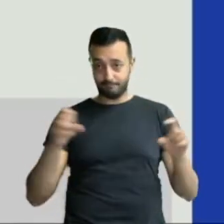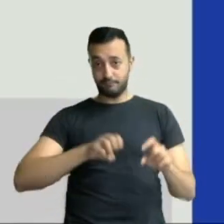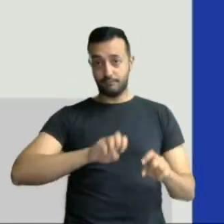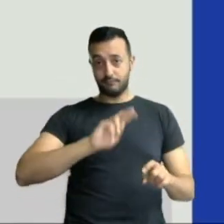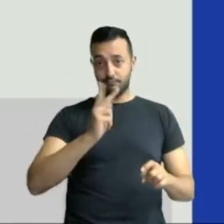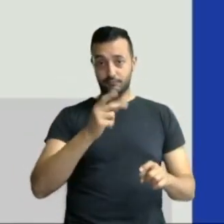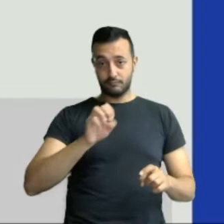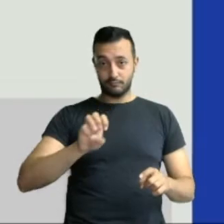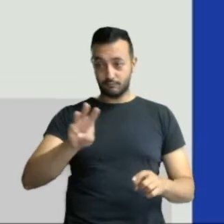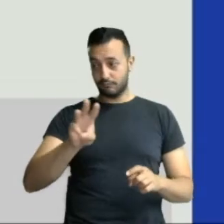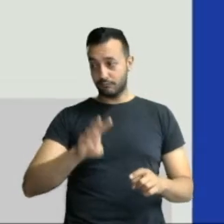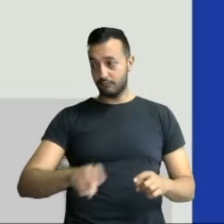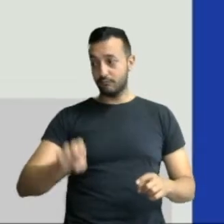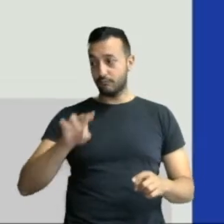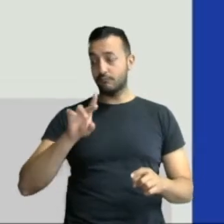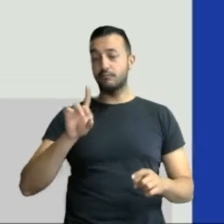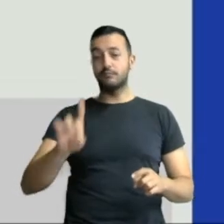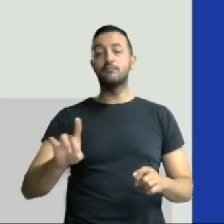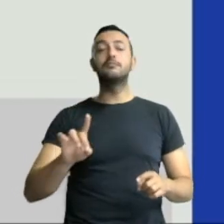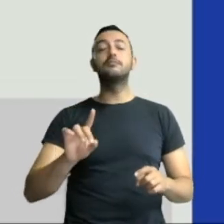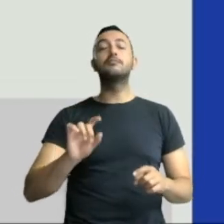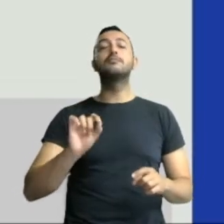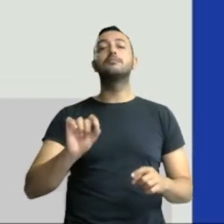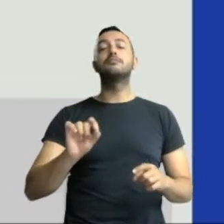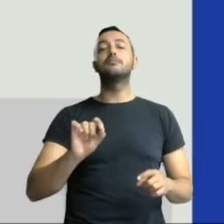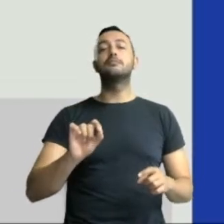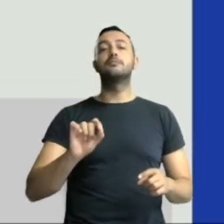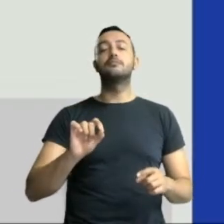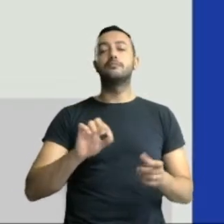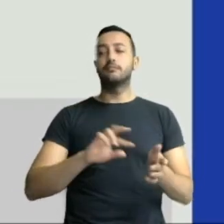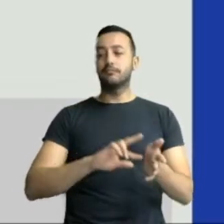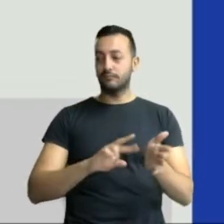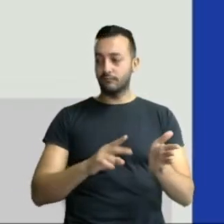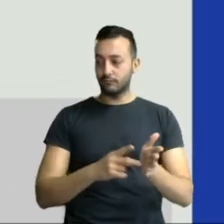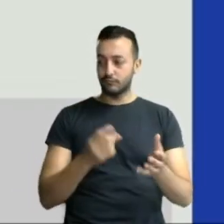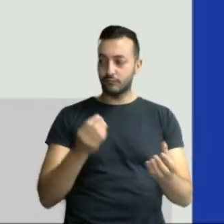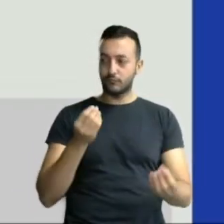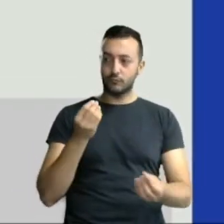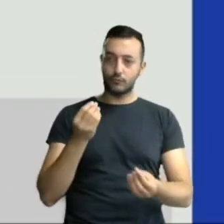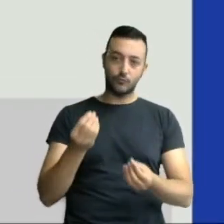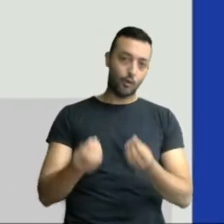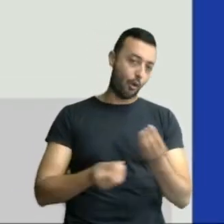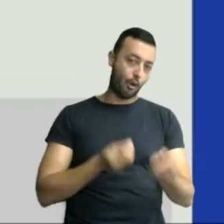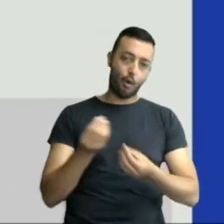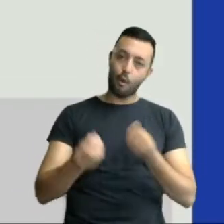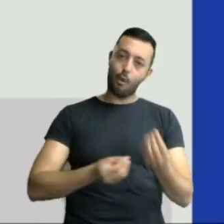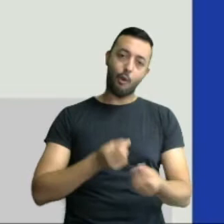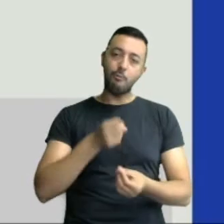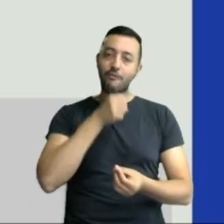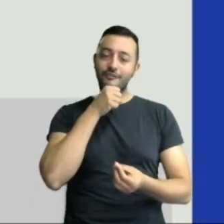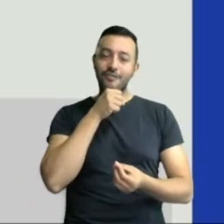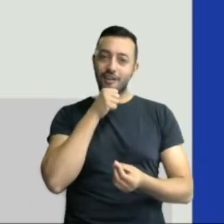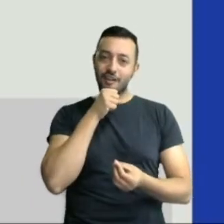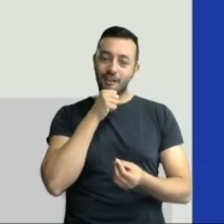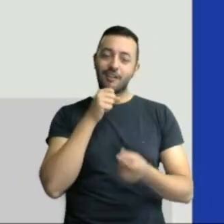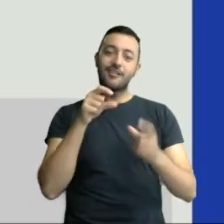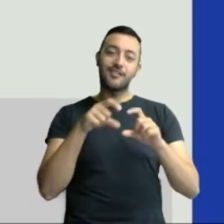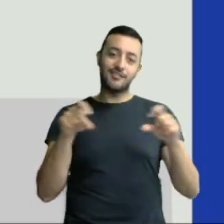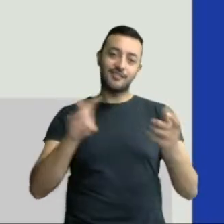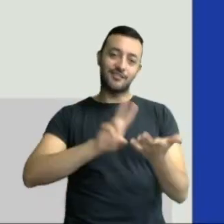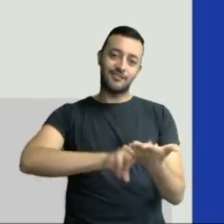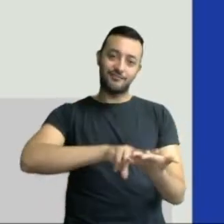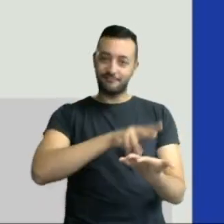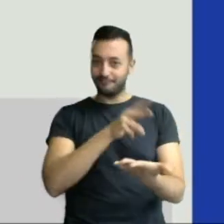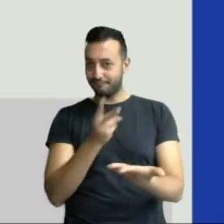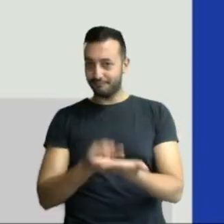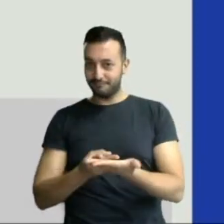how old. O how old seria como velho, só que na tradução literal da